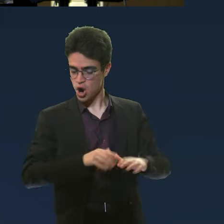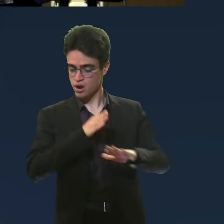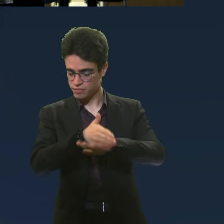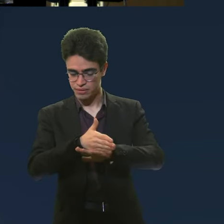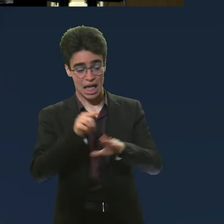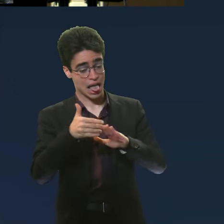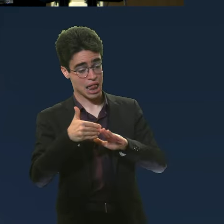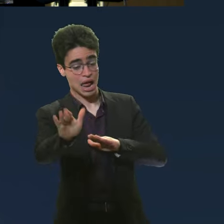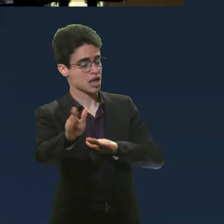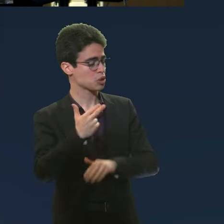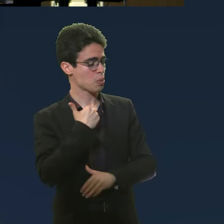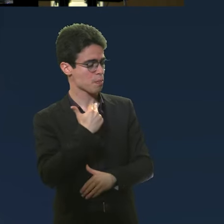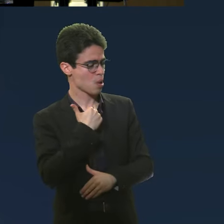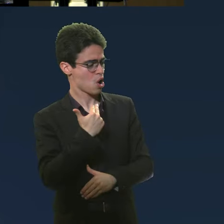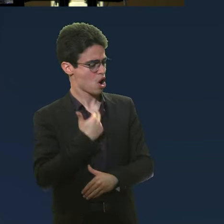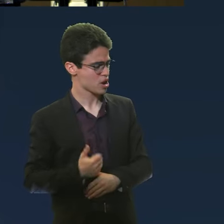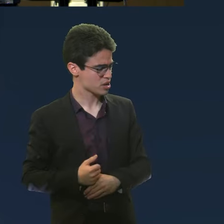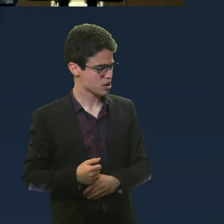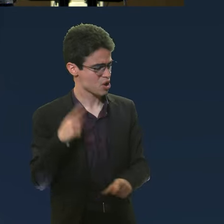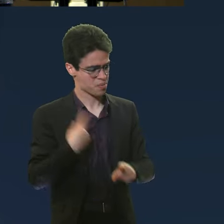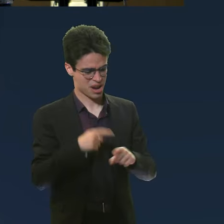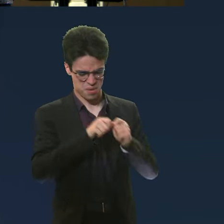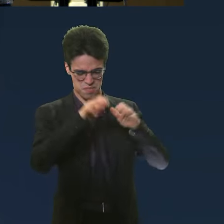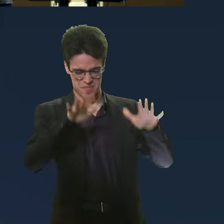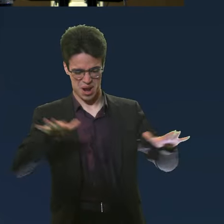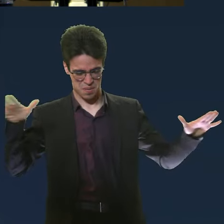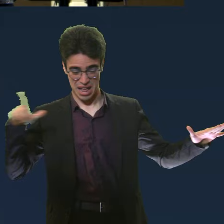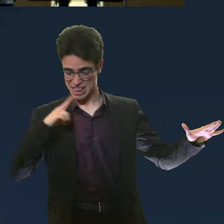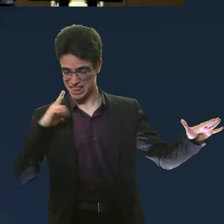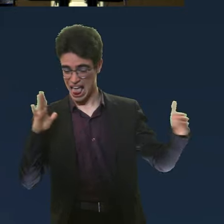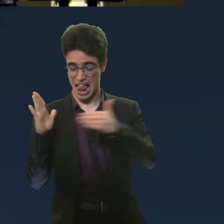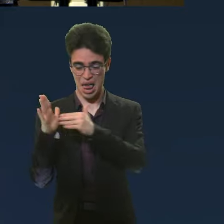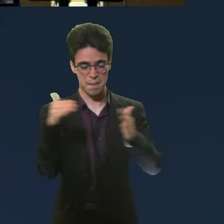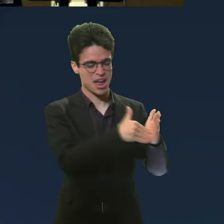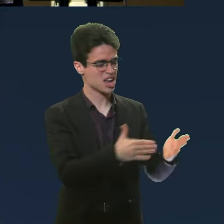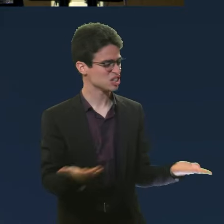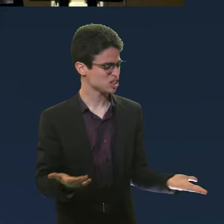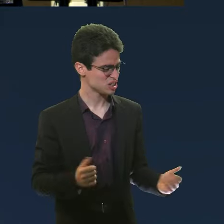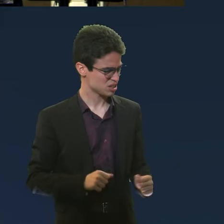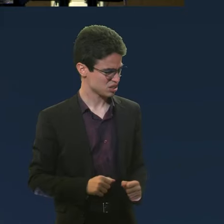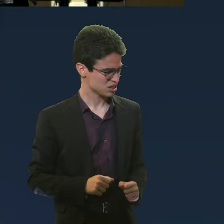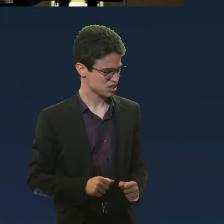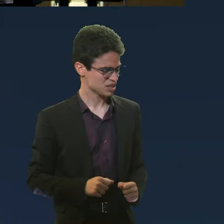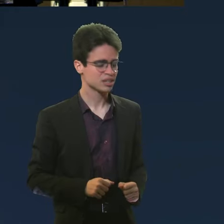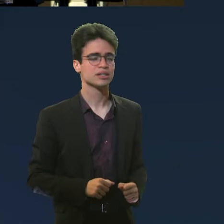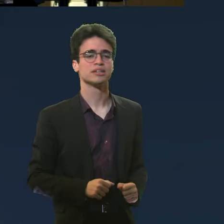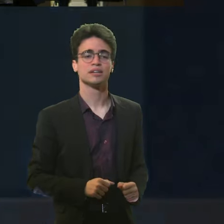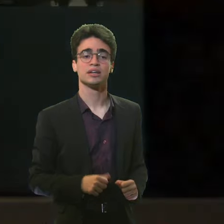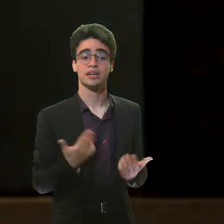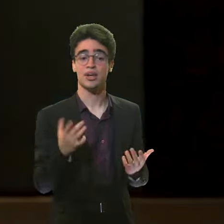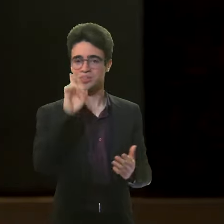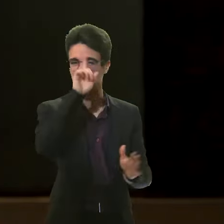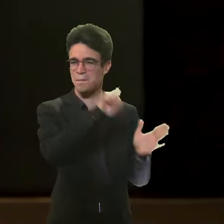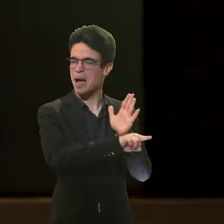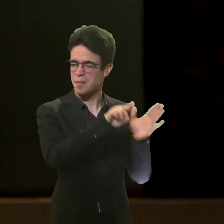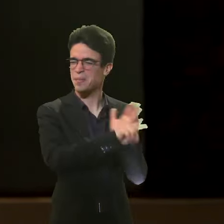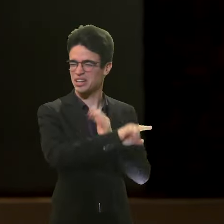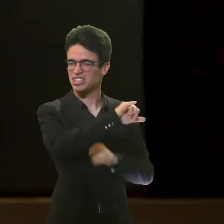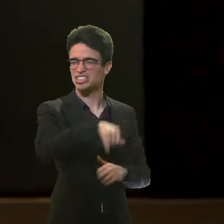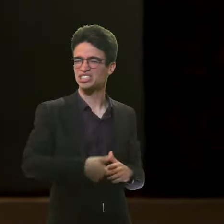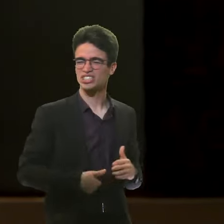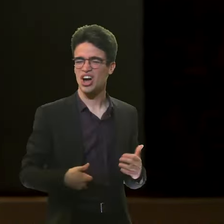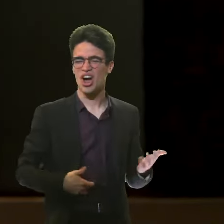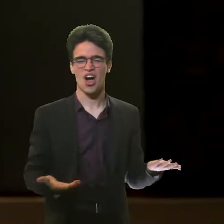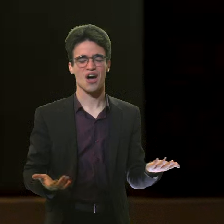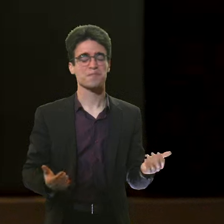aqui faço para parar suas ondas orgulhosas? Eu poderia ler vários outros versículos, mas eu não sei se você entendeu o que